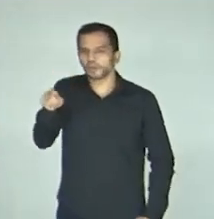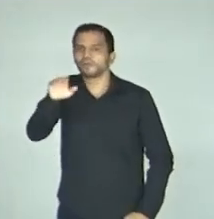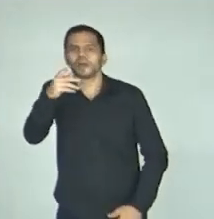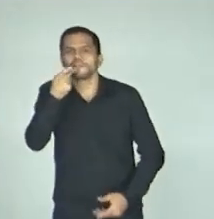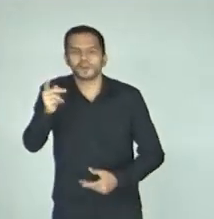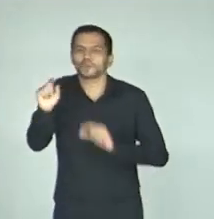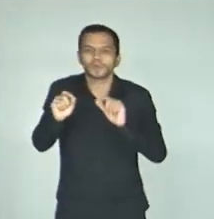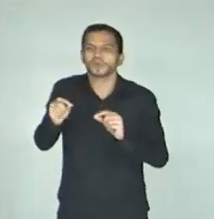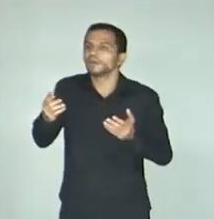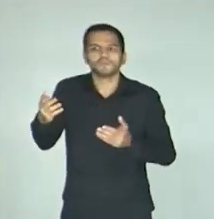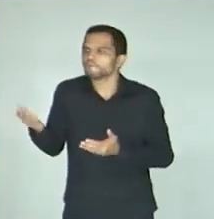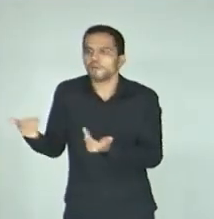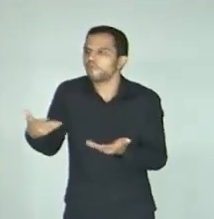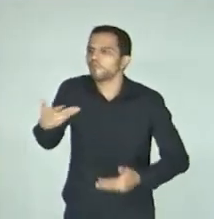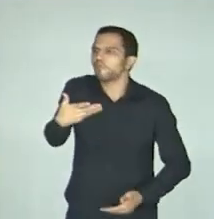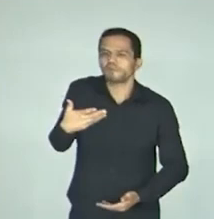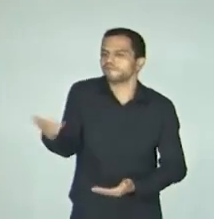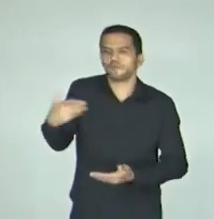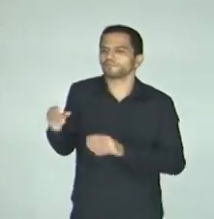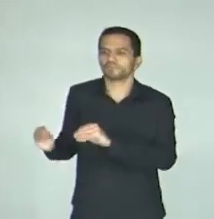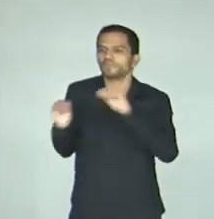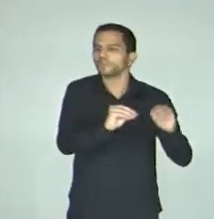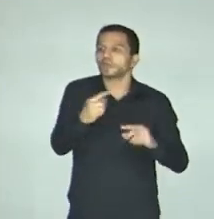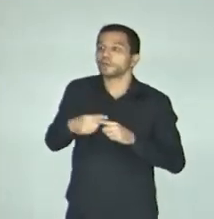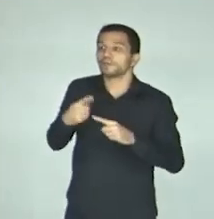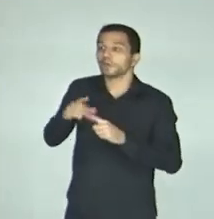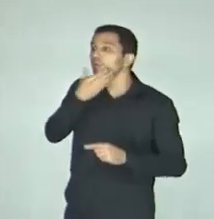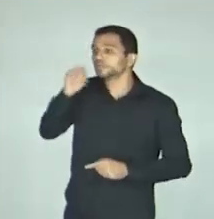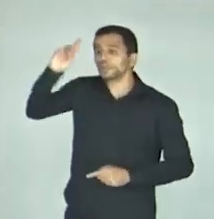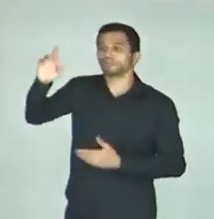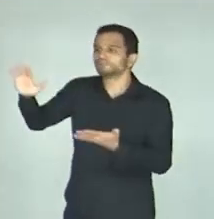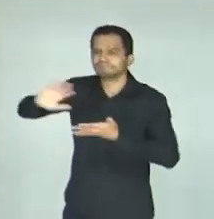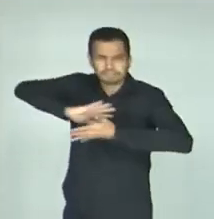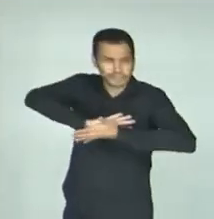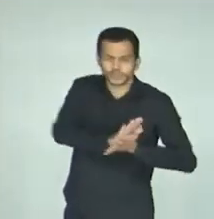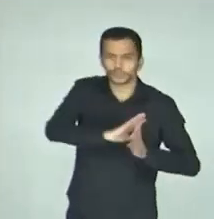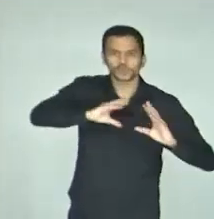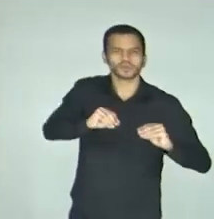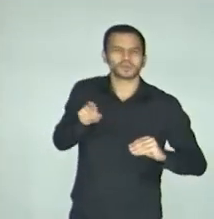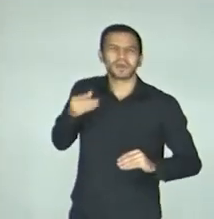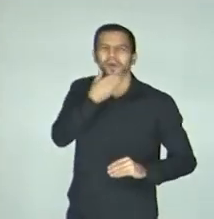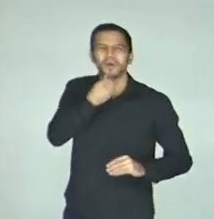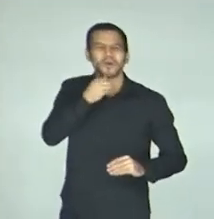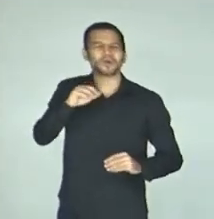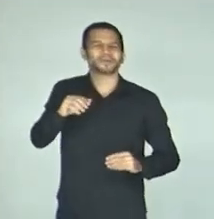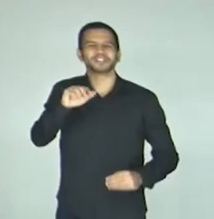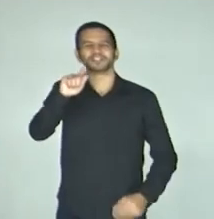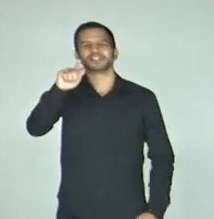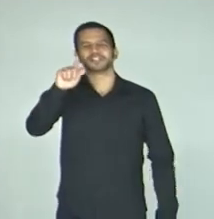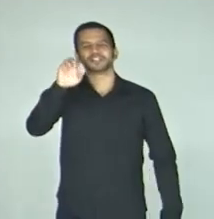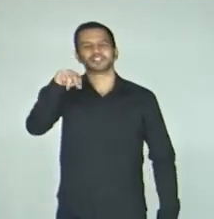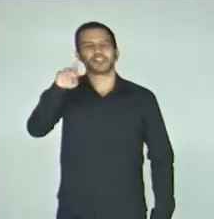saiam imediatamente desse lugar porque o Senhor está para destruir a cidade mas eles pensaram